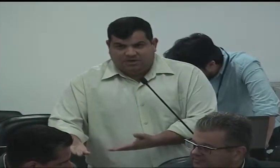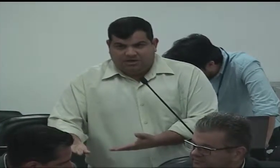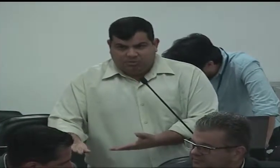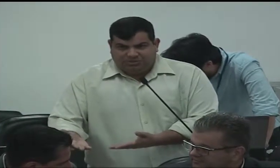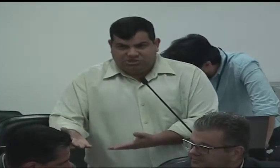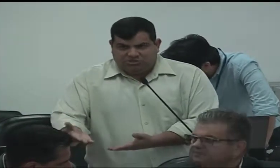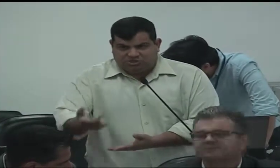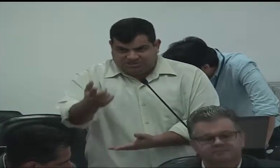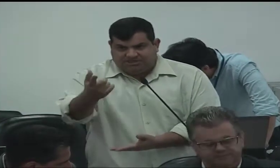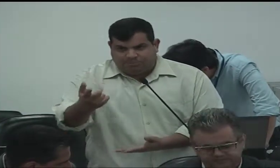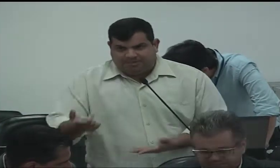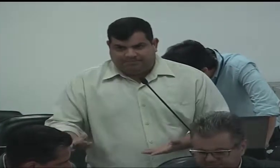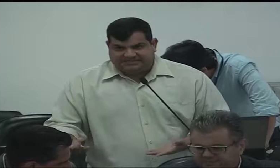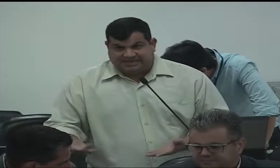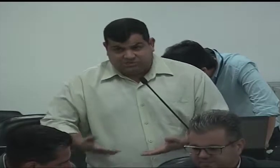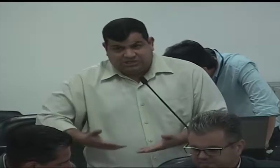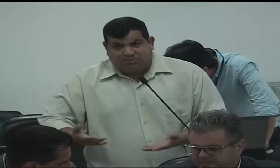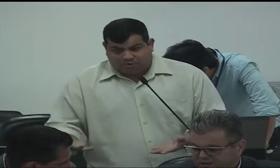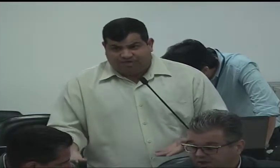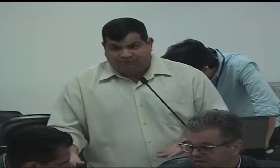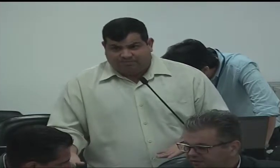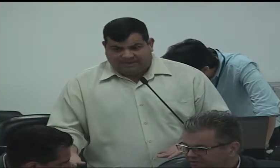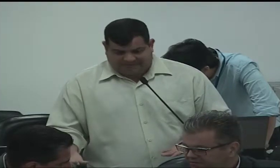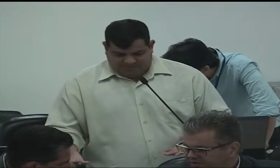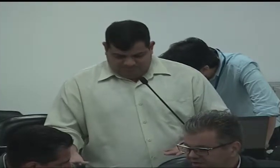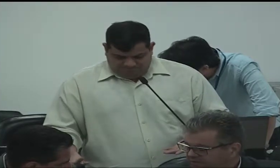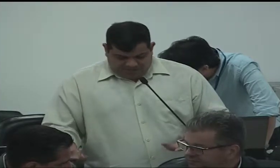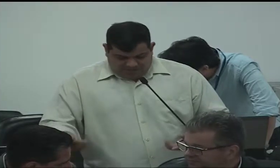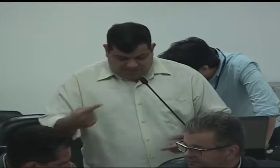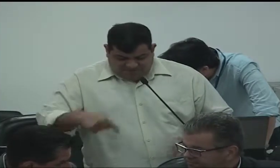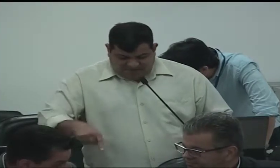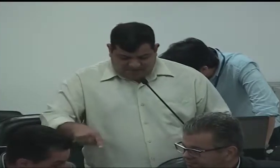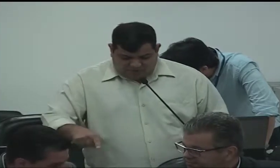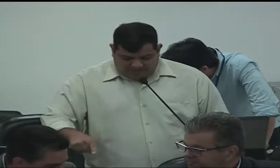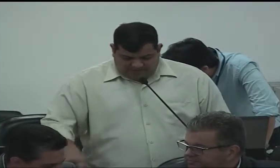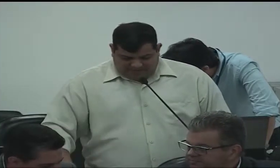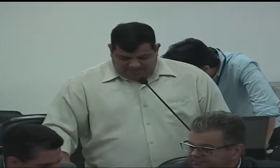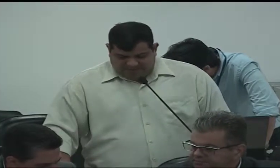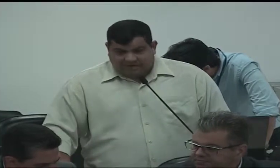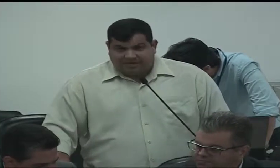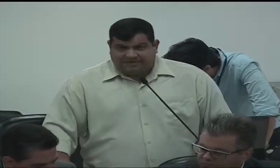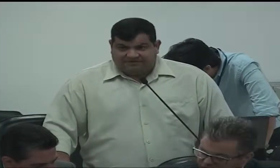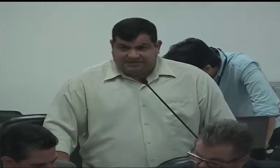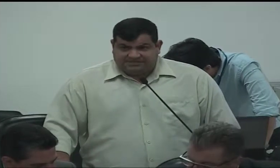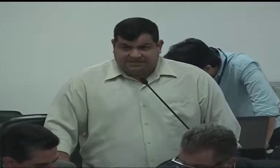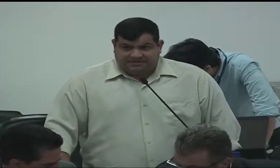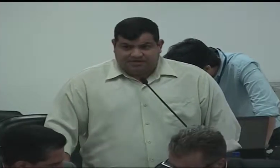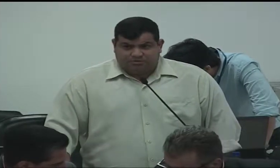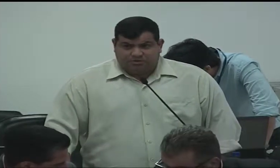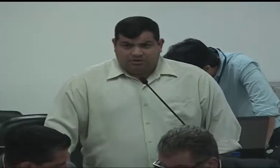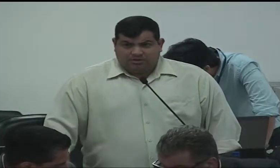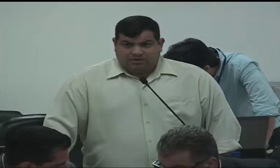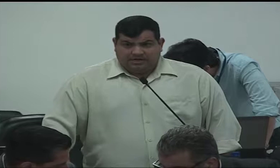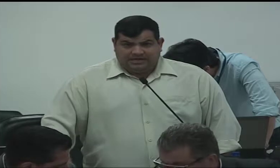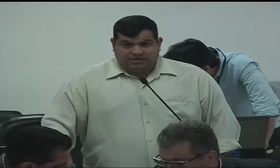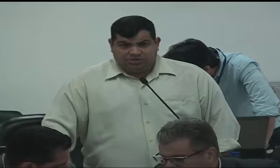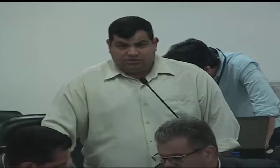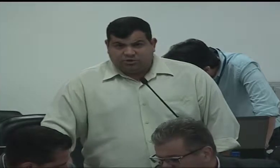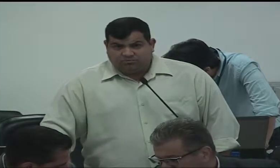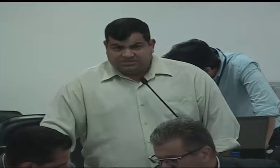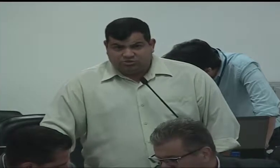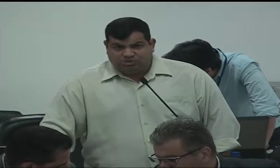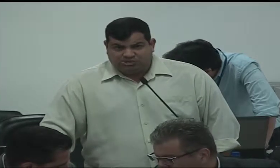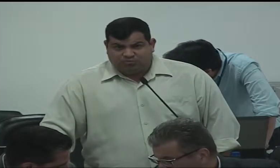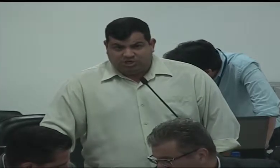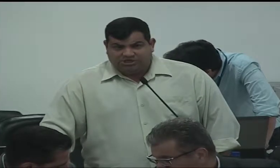assinaram o pedido da audiência pública da passarela, não sabe o porquê que foi barrado, e vai agora para a primeira quarta-feira de setembro a reunião